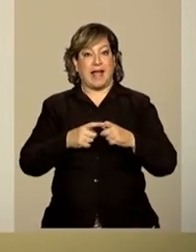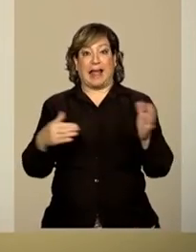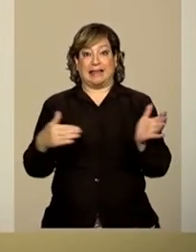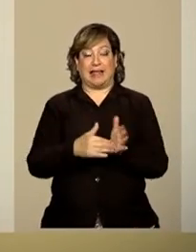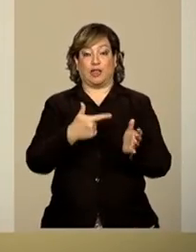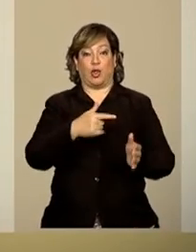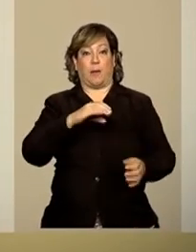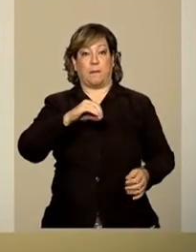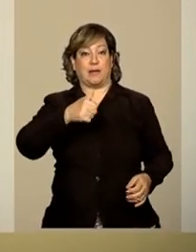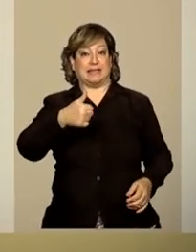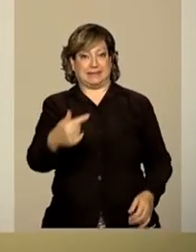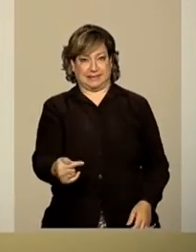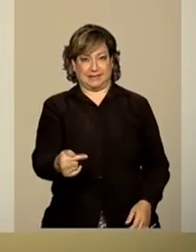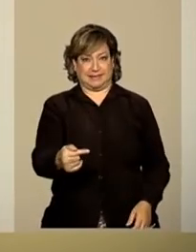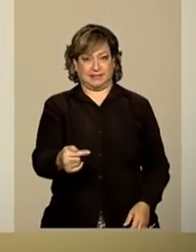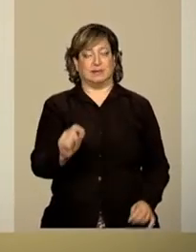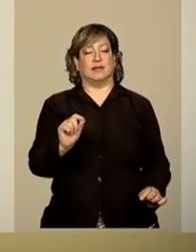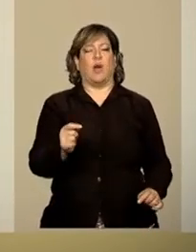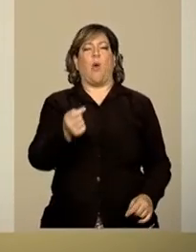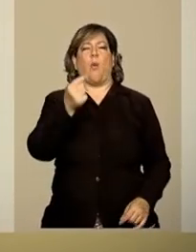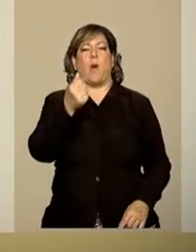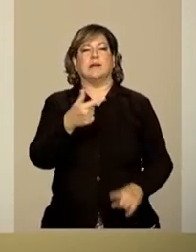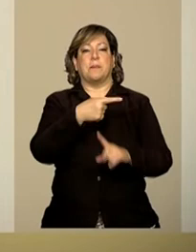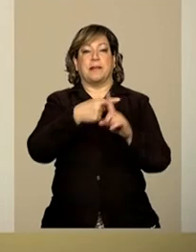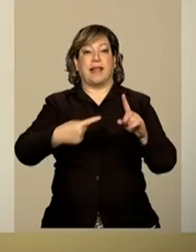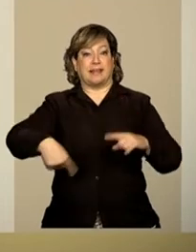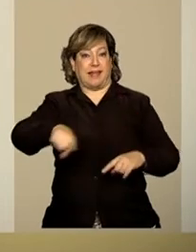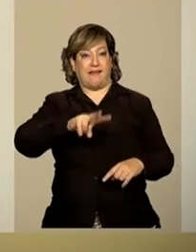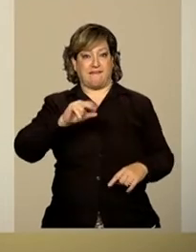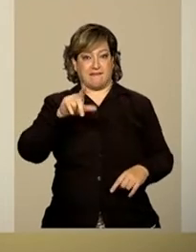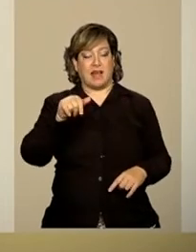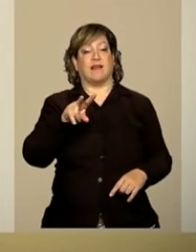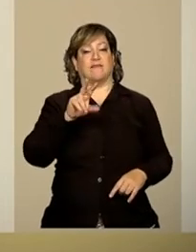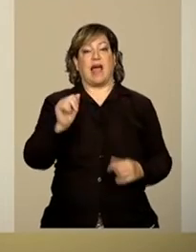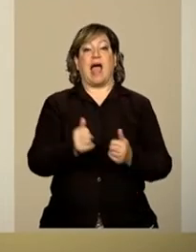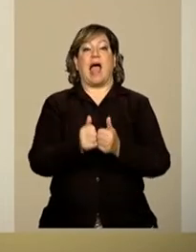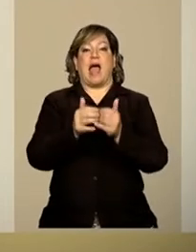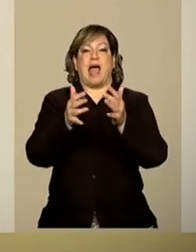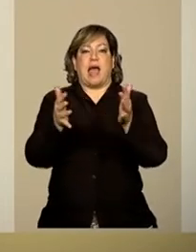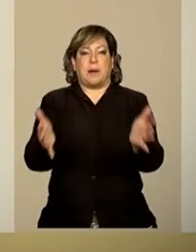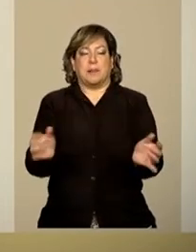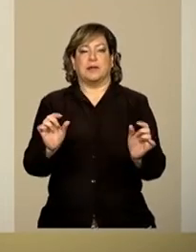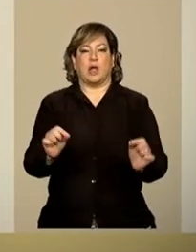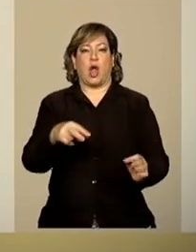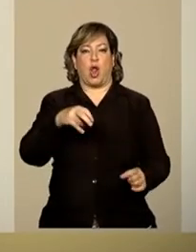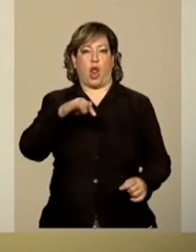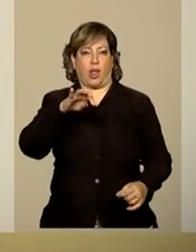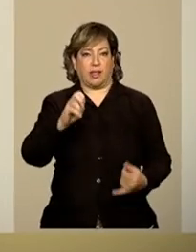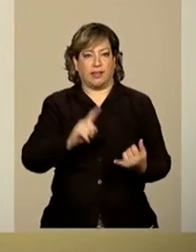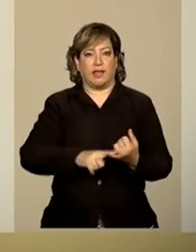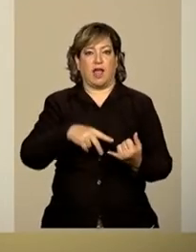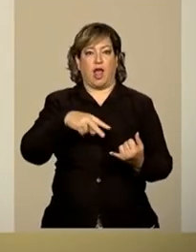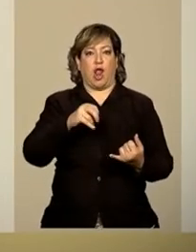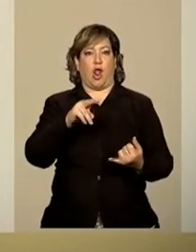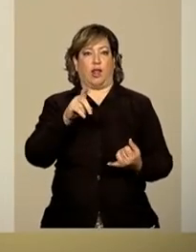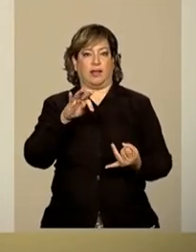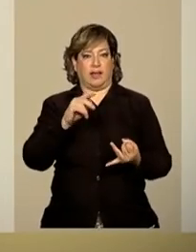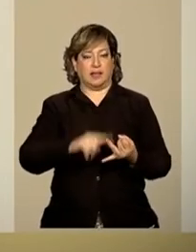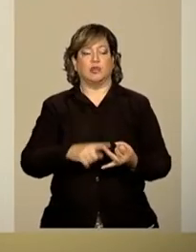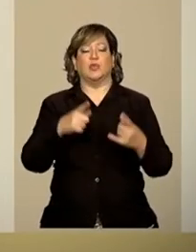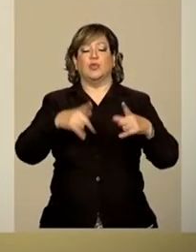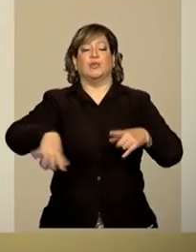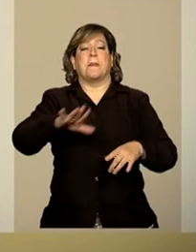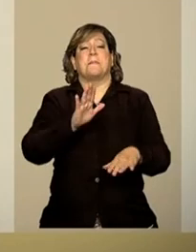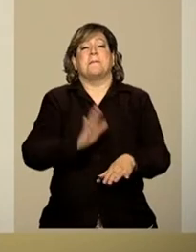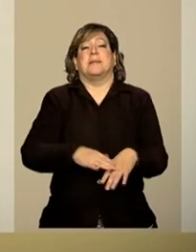até 2017 quase metade dessas vagas serão abertas no norte e no nordeste que são hoje